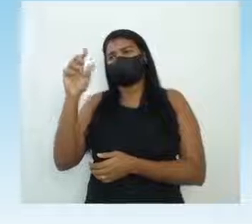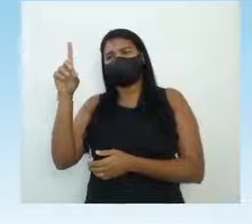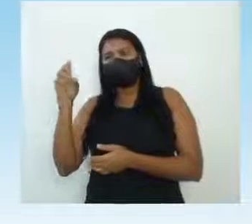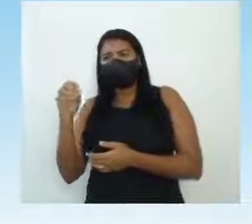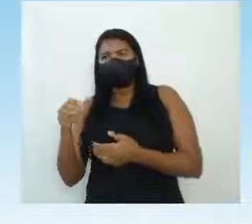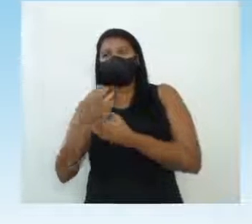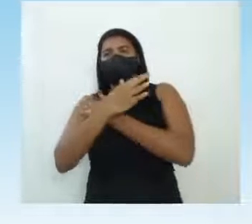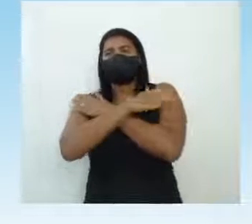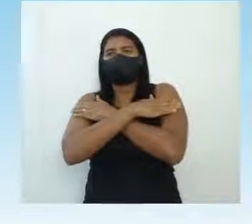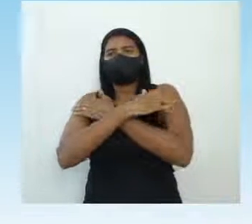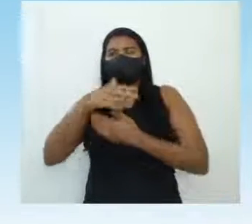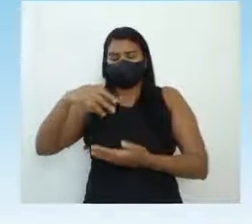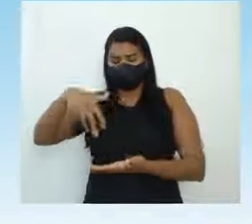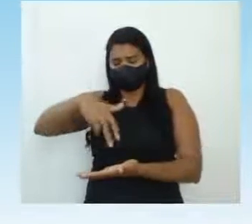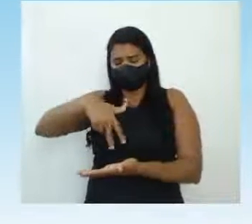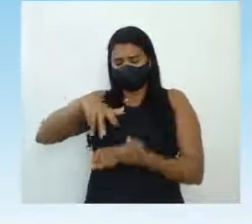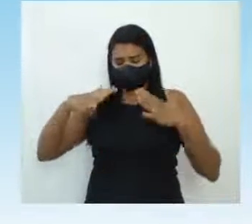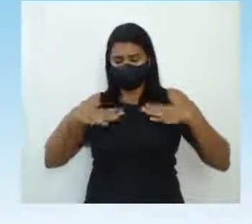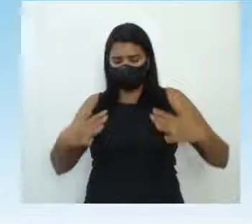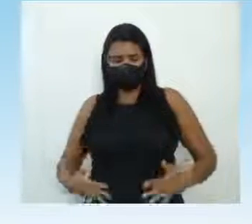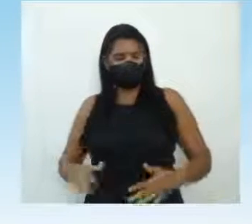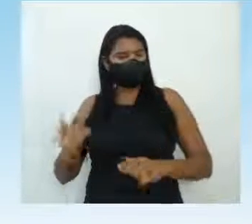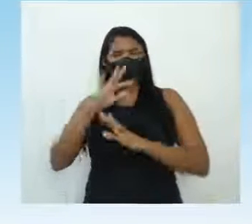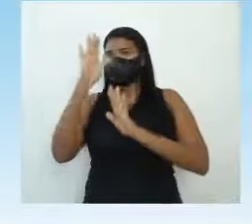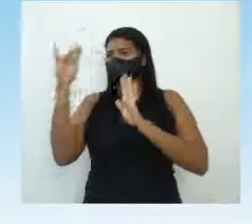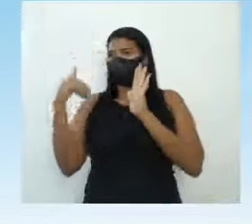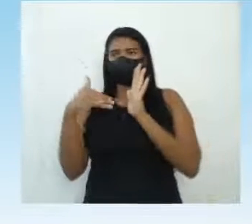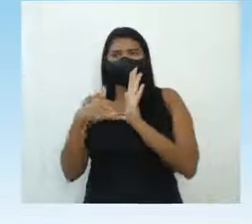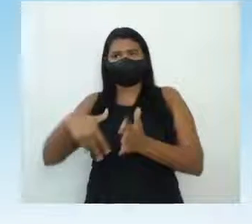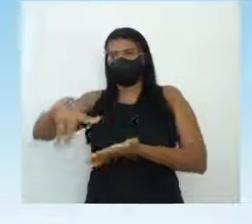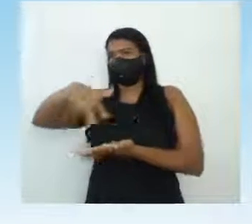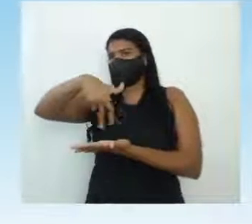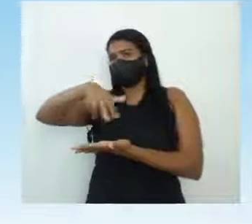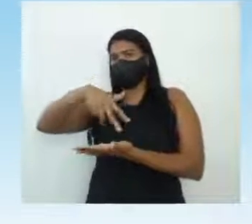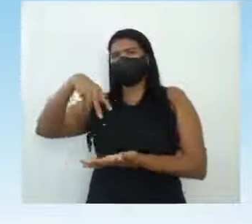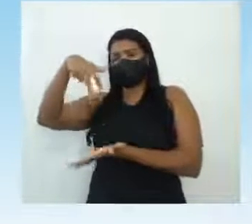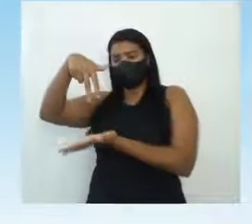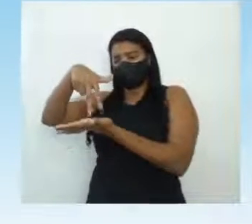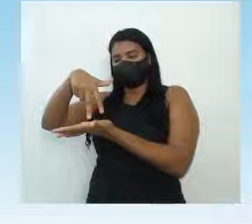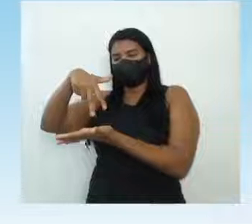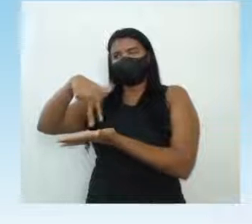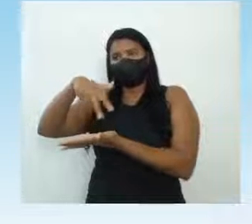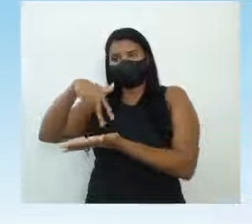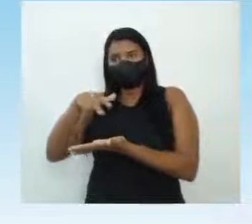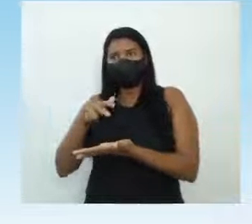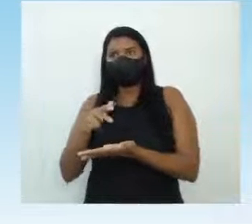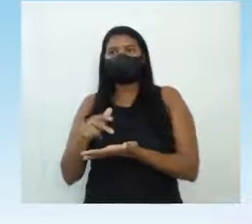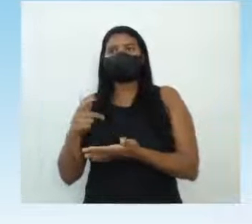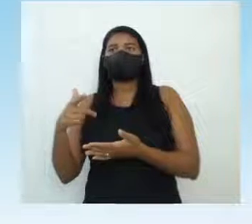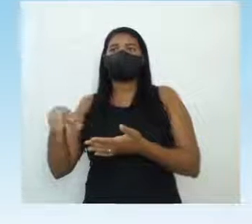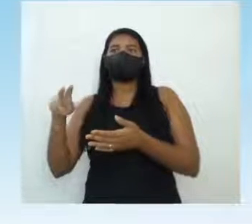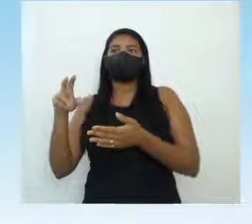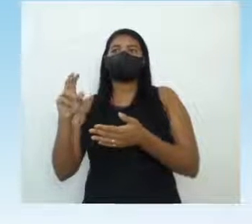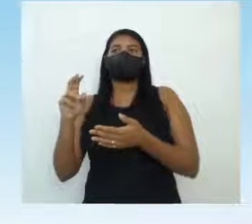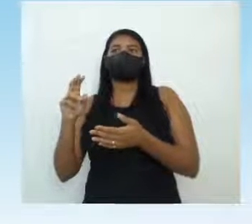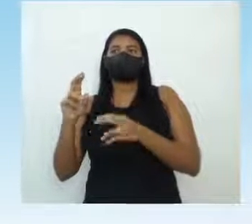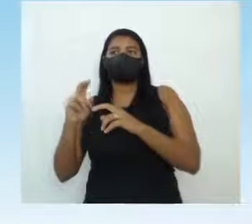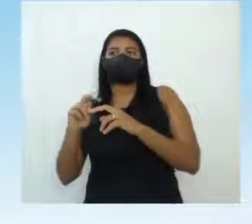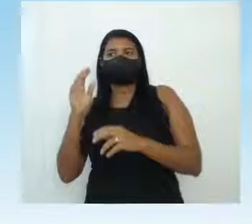braços também, o corpo todo se movimenta, só que ele vai fazer isso em pé, enquanto que os outros que a gente viu eram um solo.